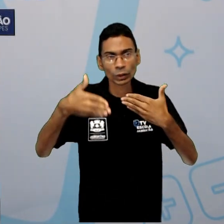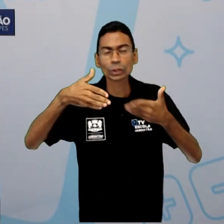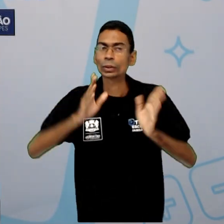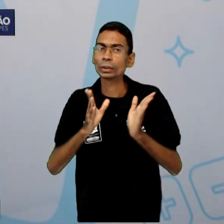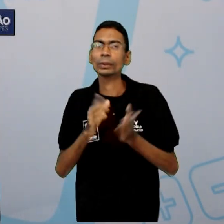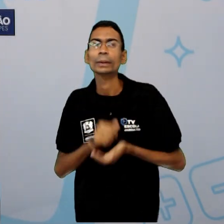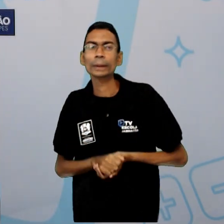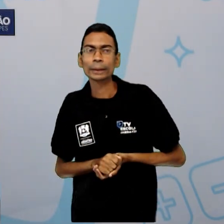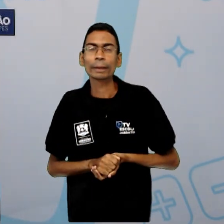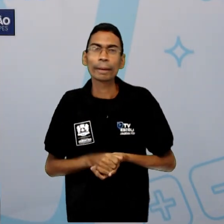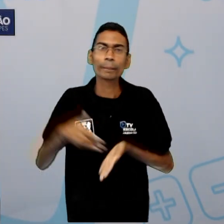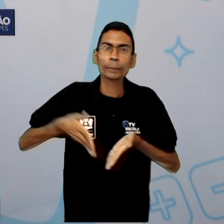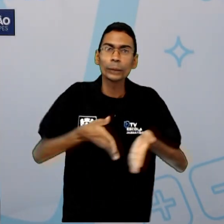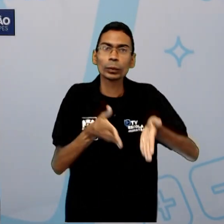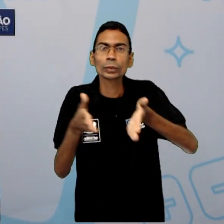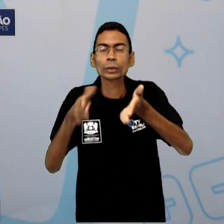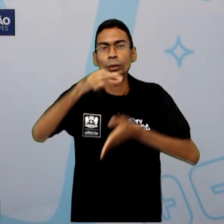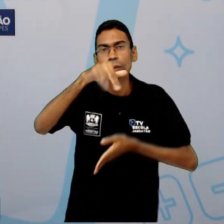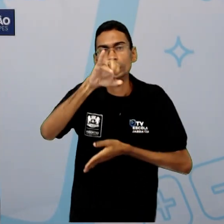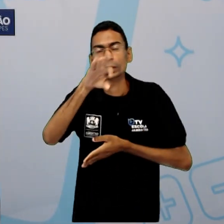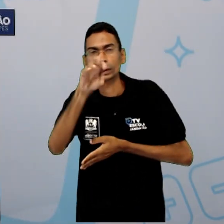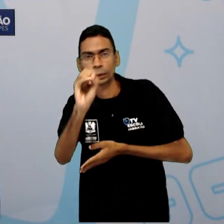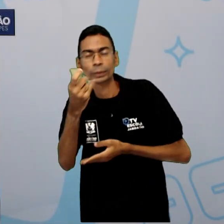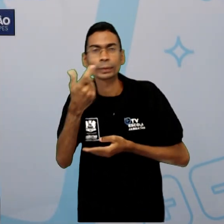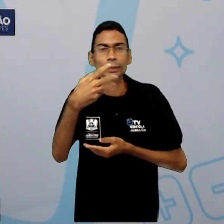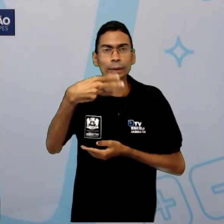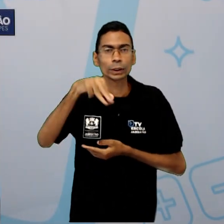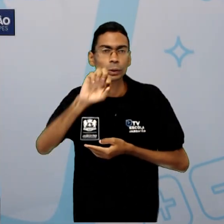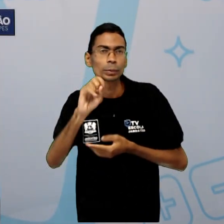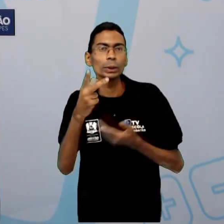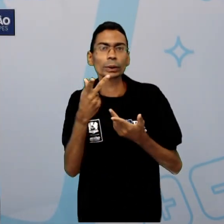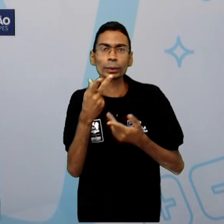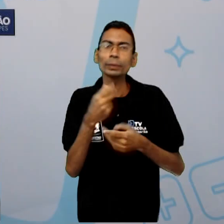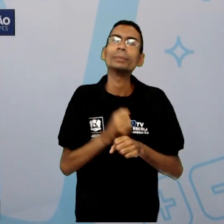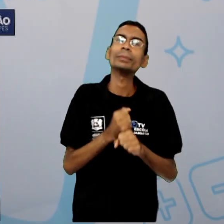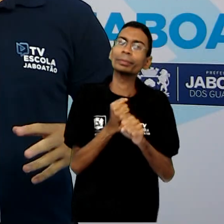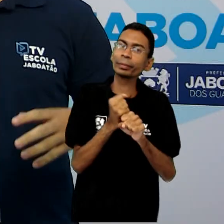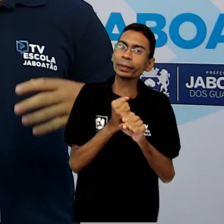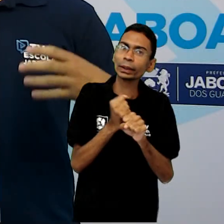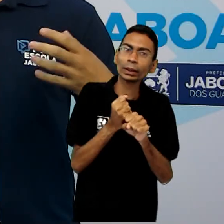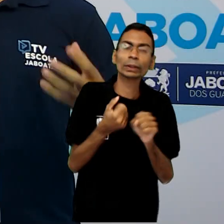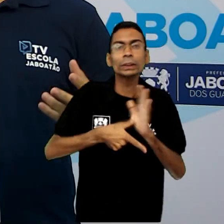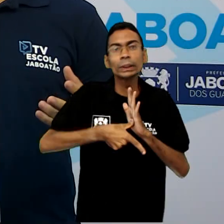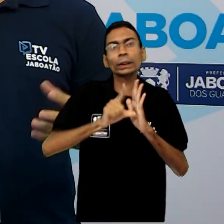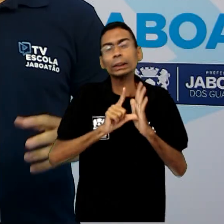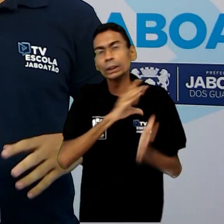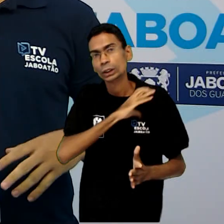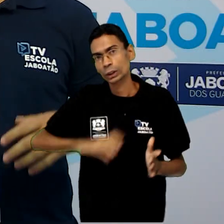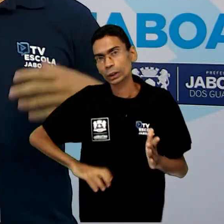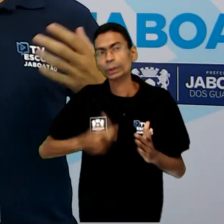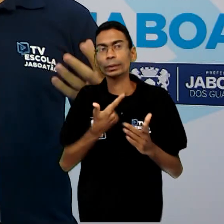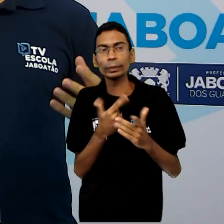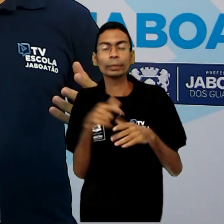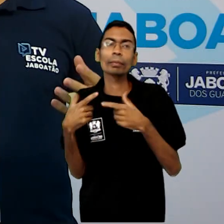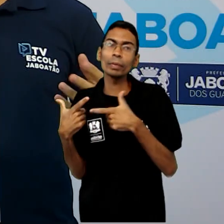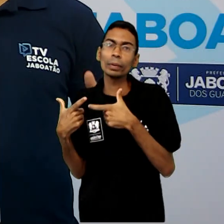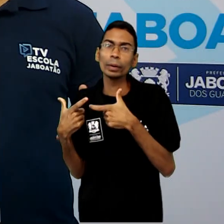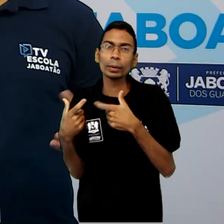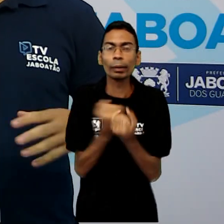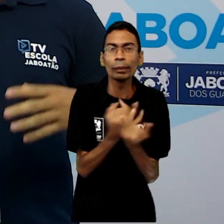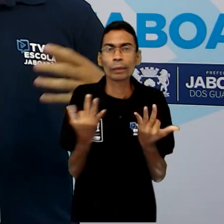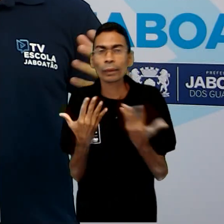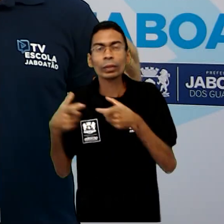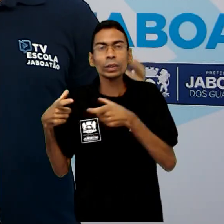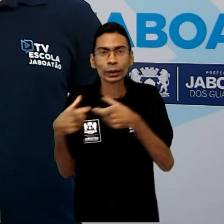Nilo, por volta do ano 3000 a.C., para medir e registrar a quantidade de terras que eram distribuídas pelo